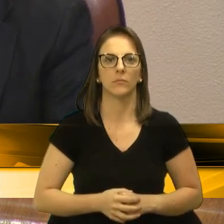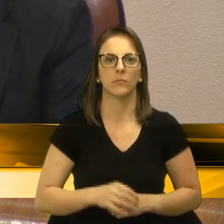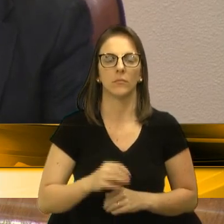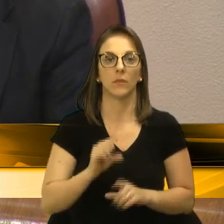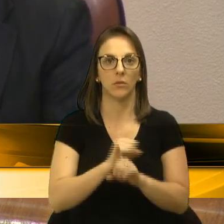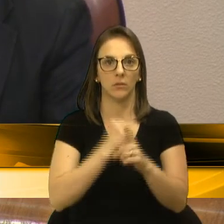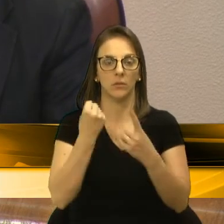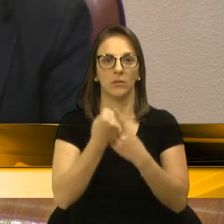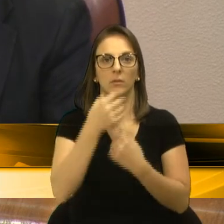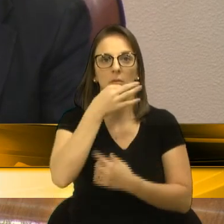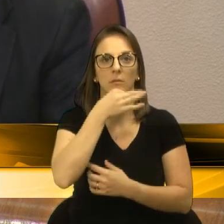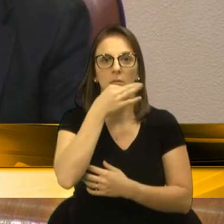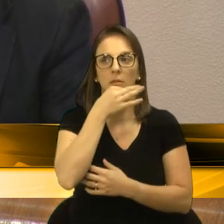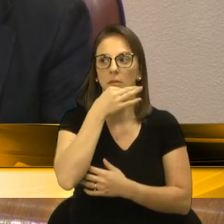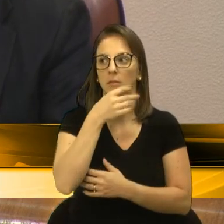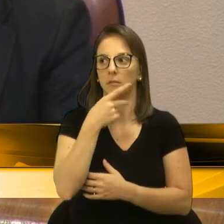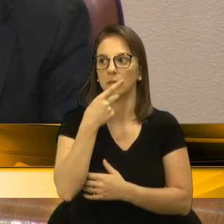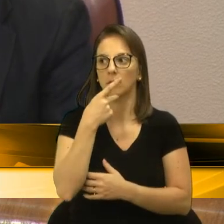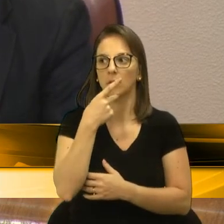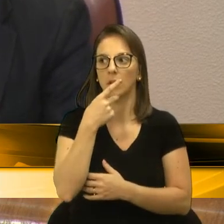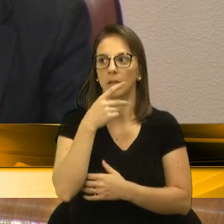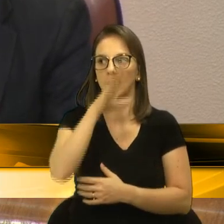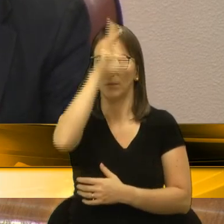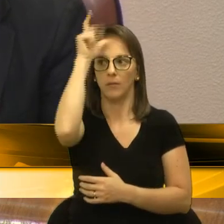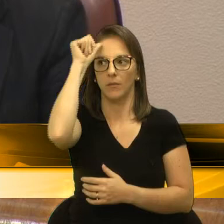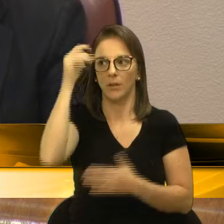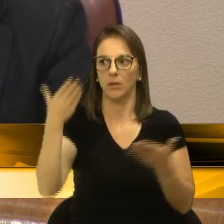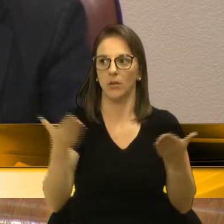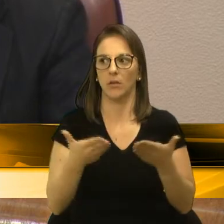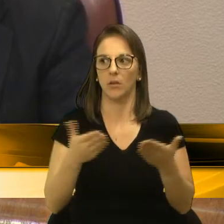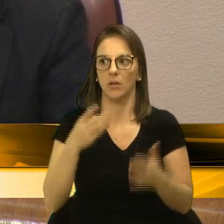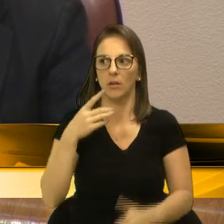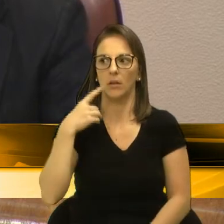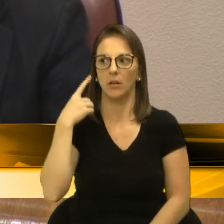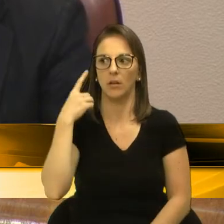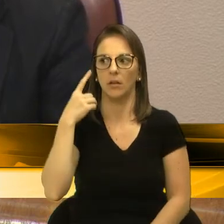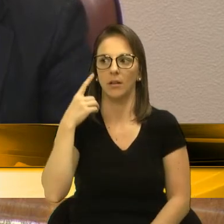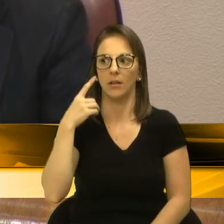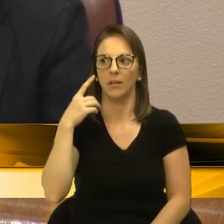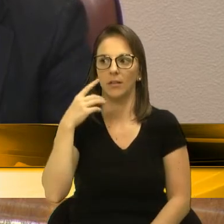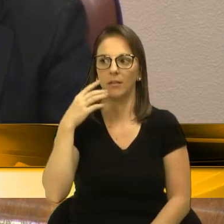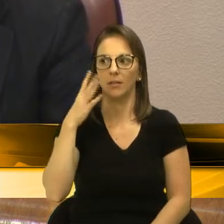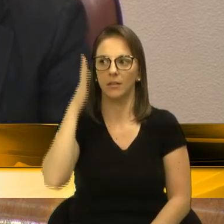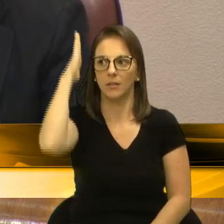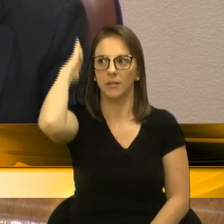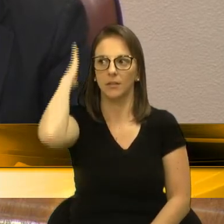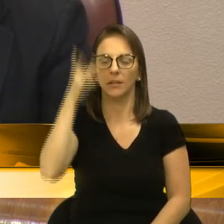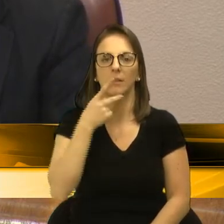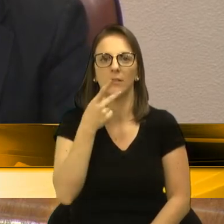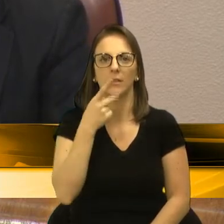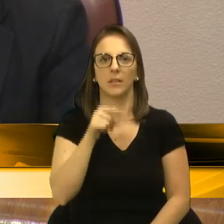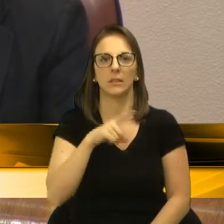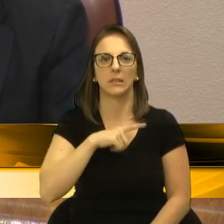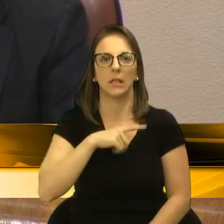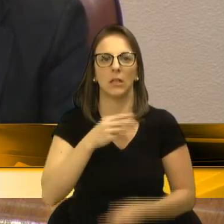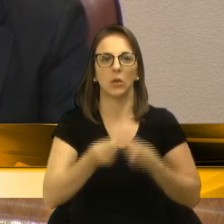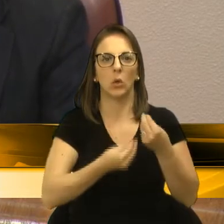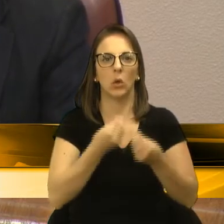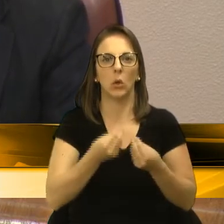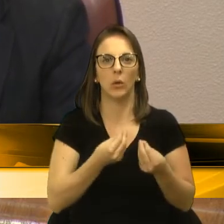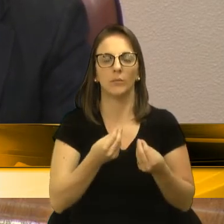dizer, senhor presidente, que o prefeito atual, Daniel Guerra, tem demonstrado um dos maiores índices de incompetência já vistos na